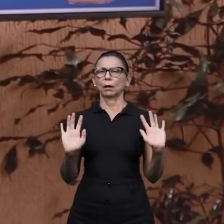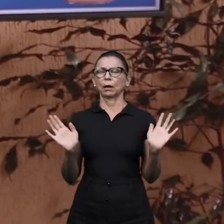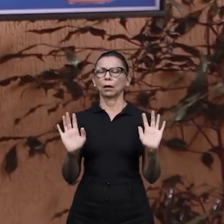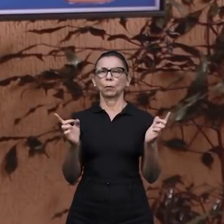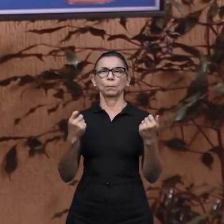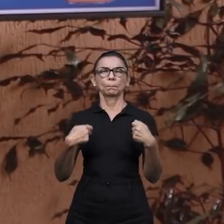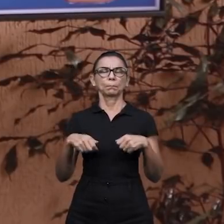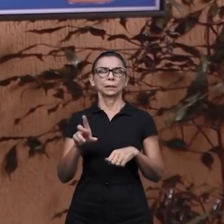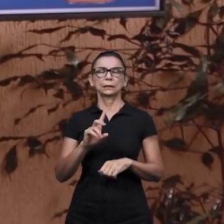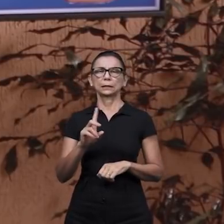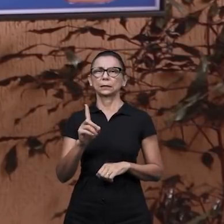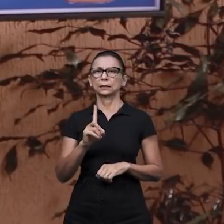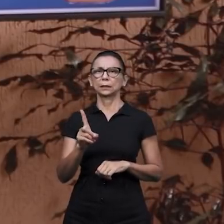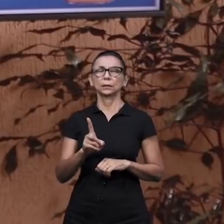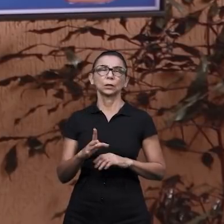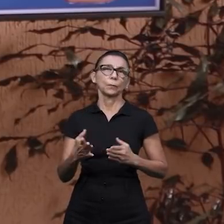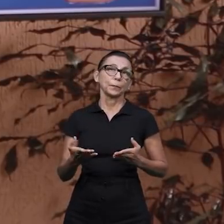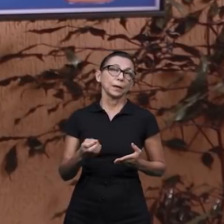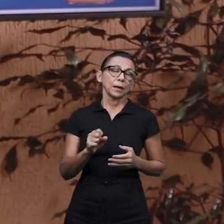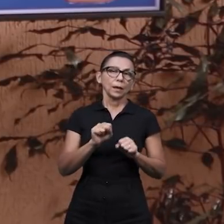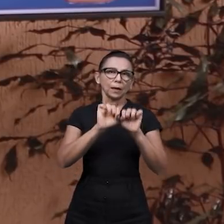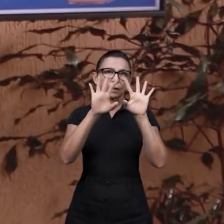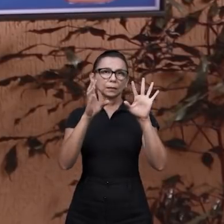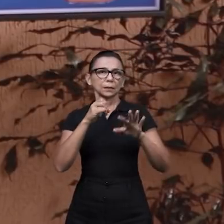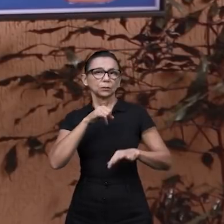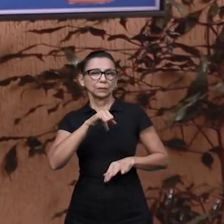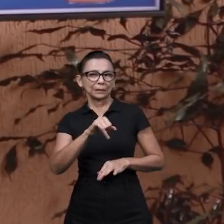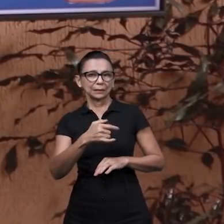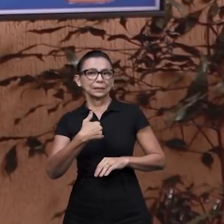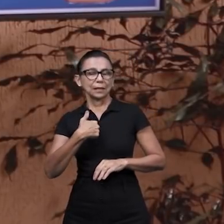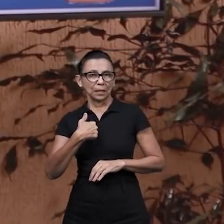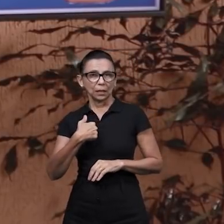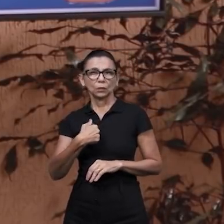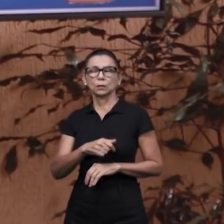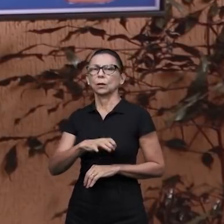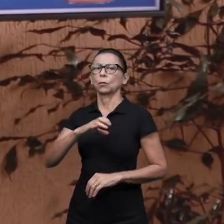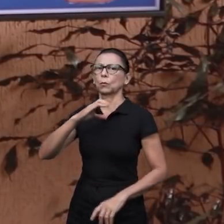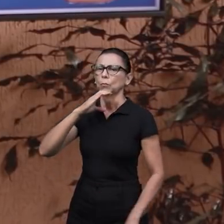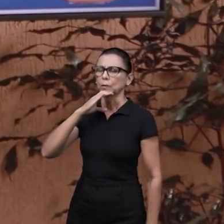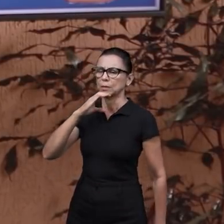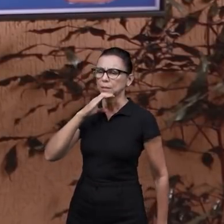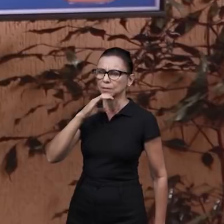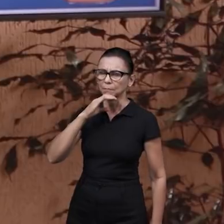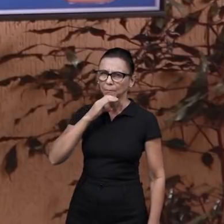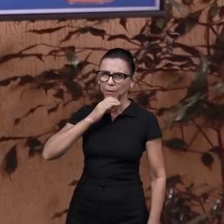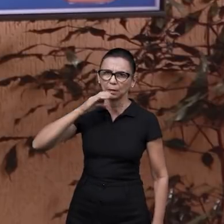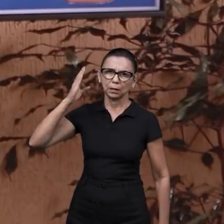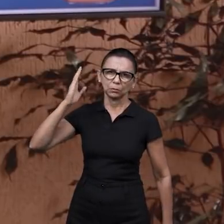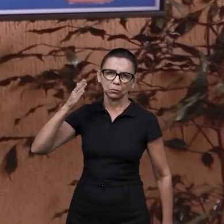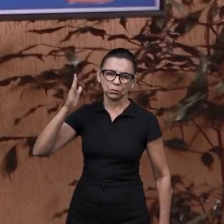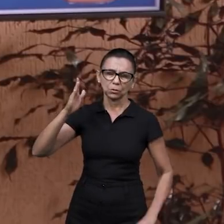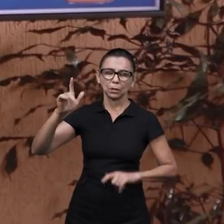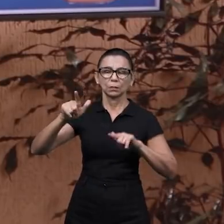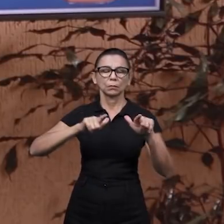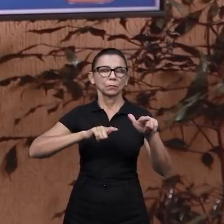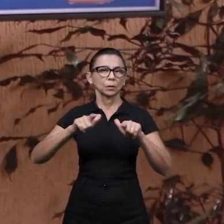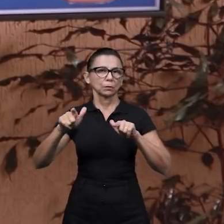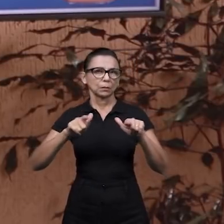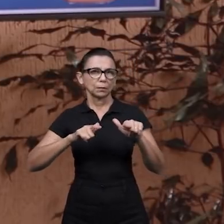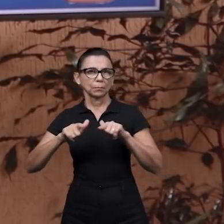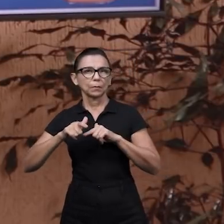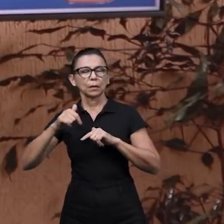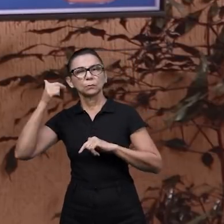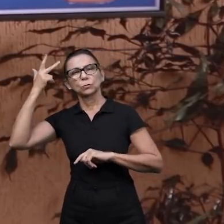É claro que se eu já tenho conhecimento, eu tenho já o meu trabalho secular, estar com